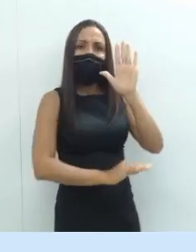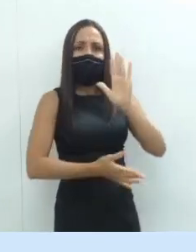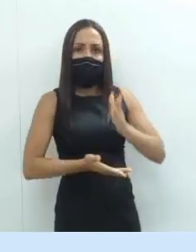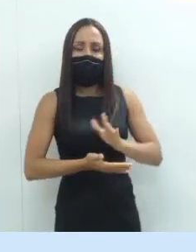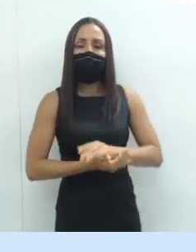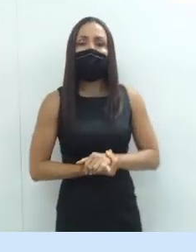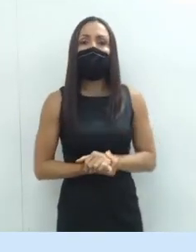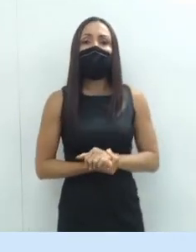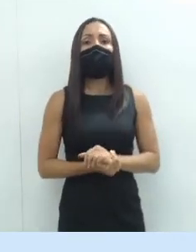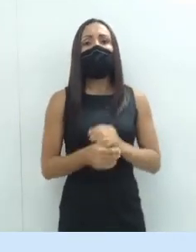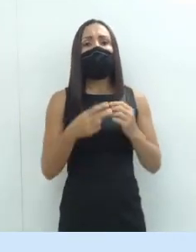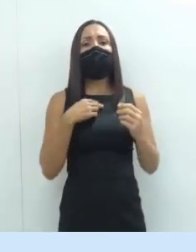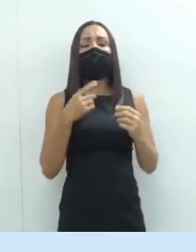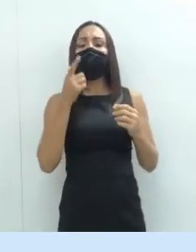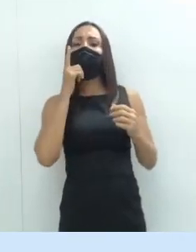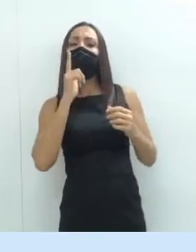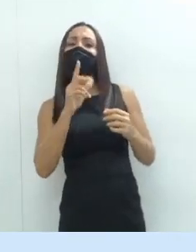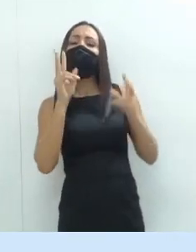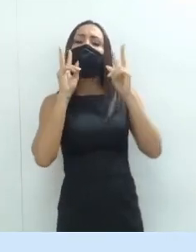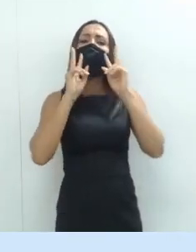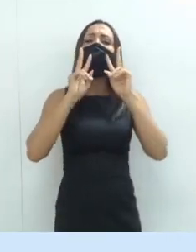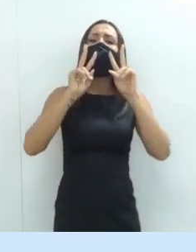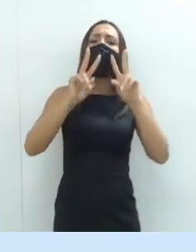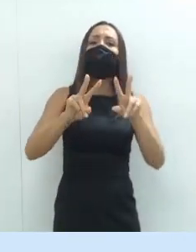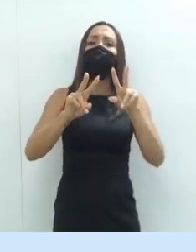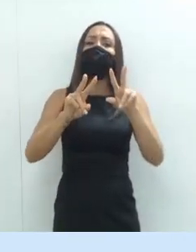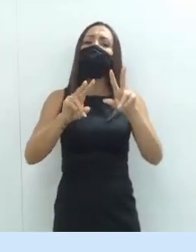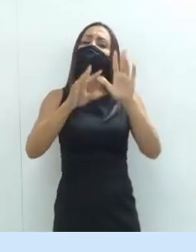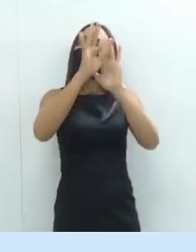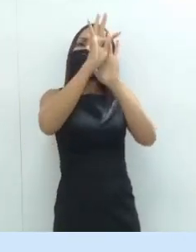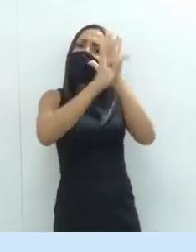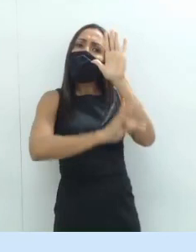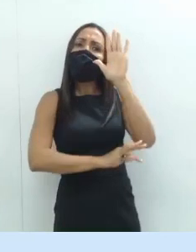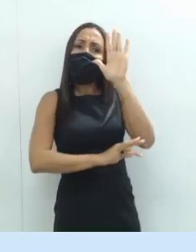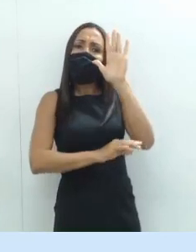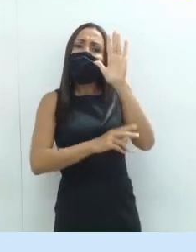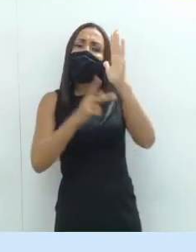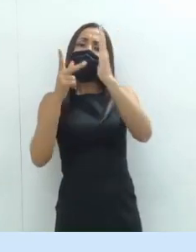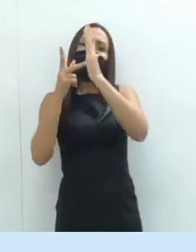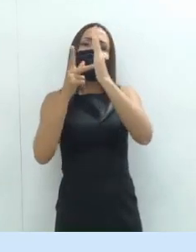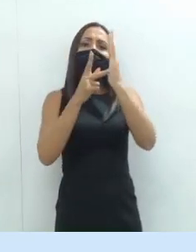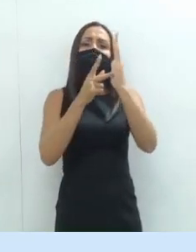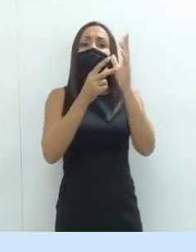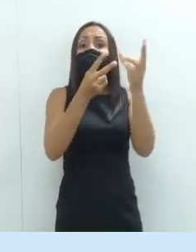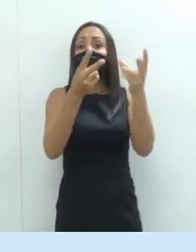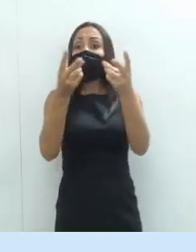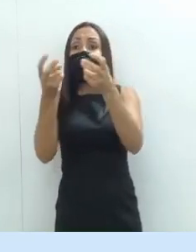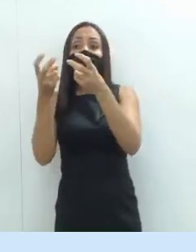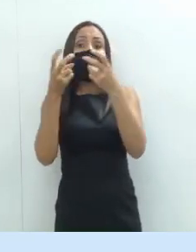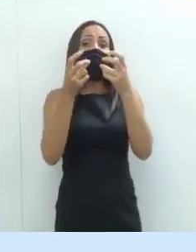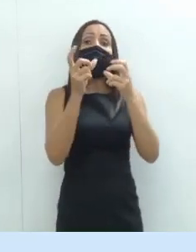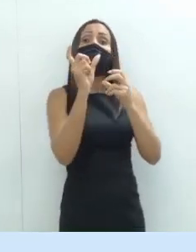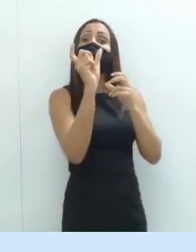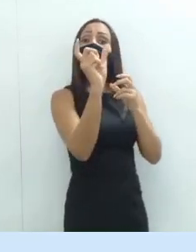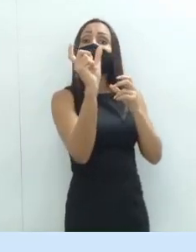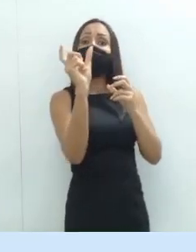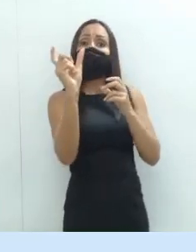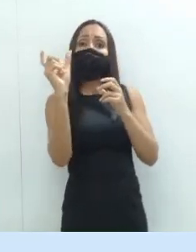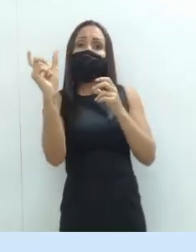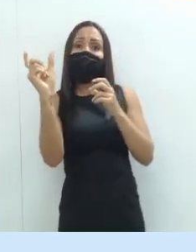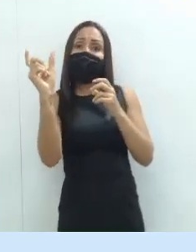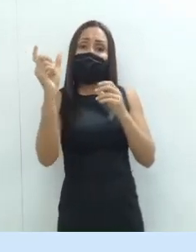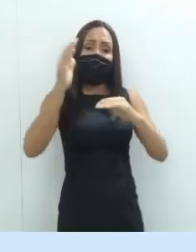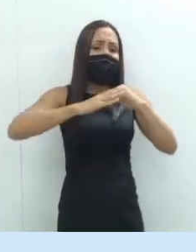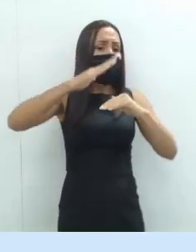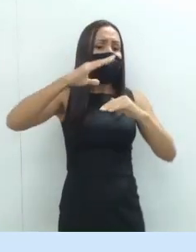você consegue ler um parágrafo de um texto e consegue, por exemplo, notar ali quais são as palavras que são chave,